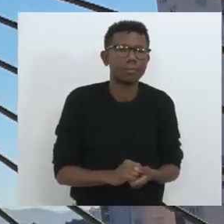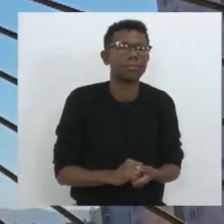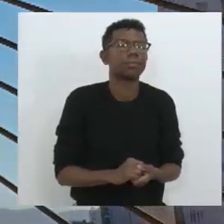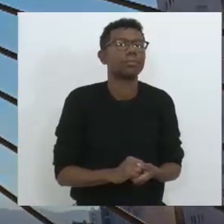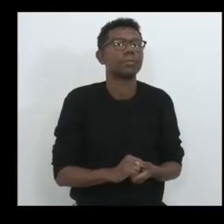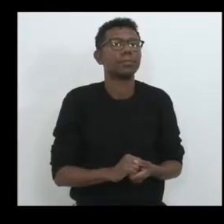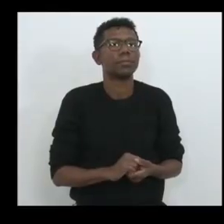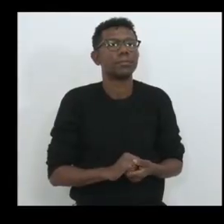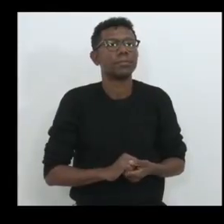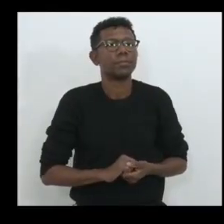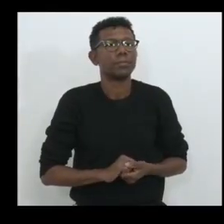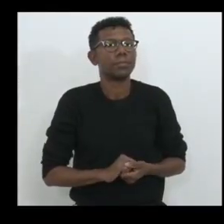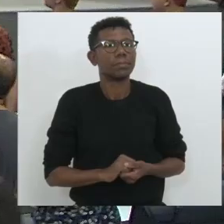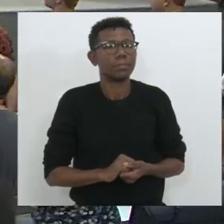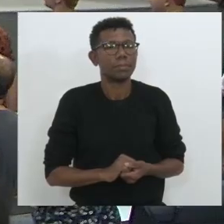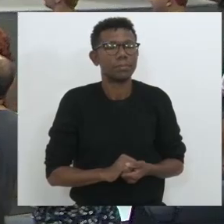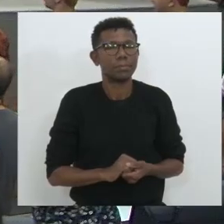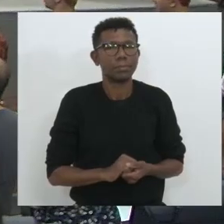cor